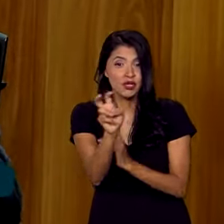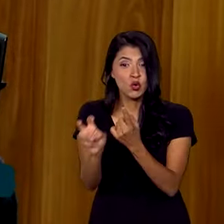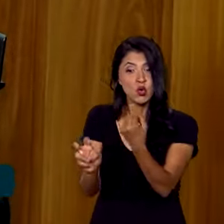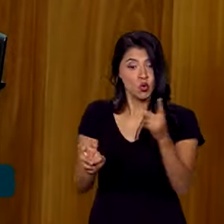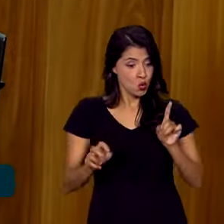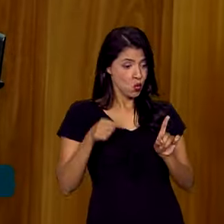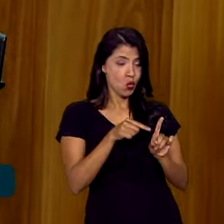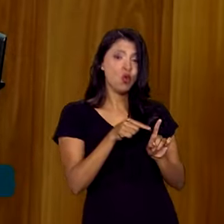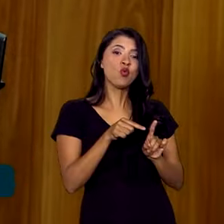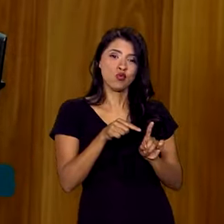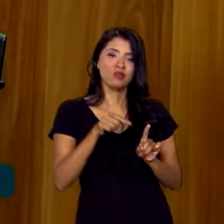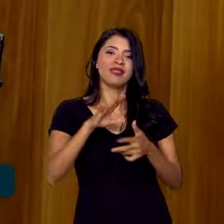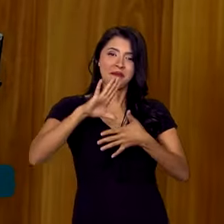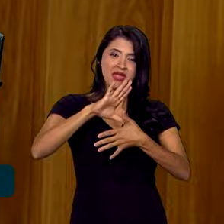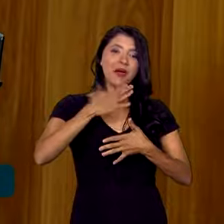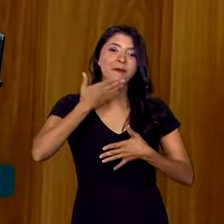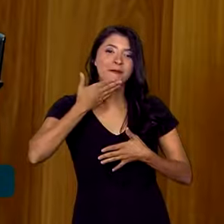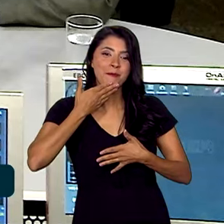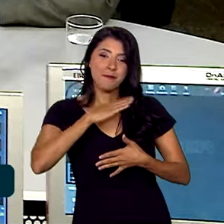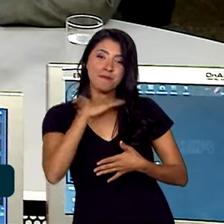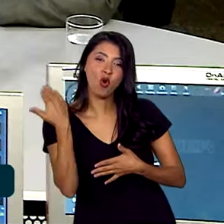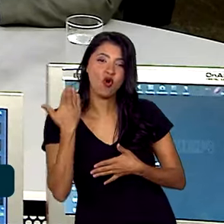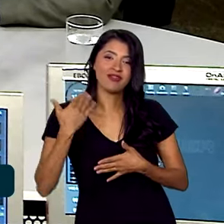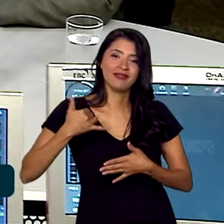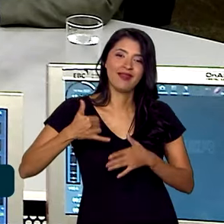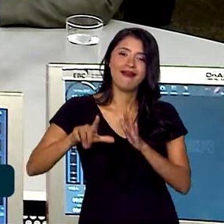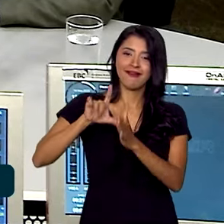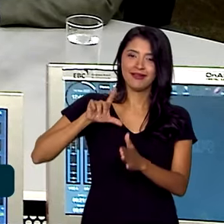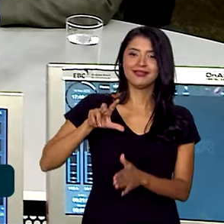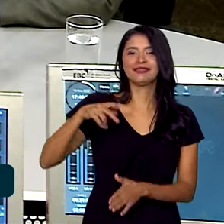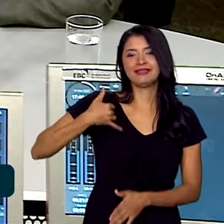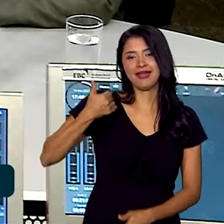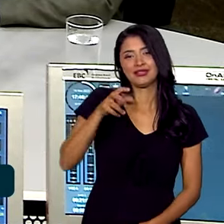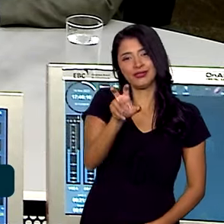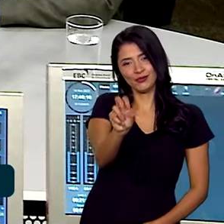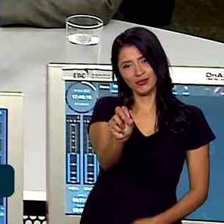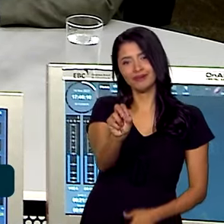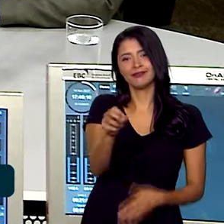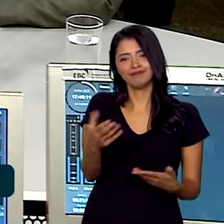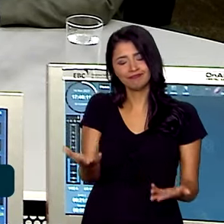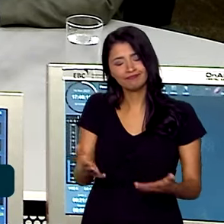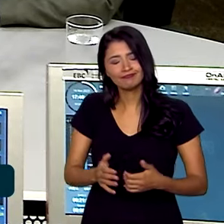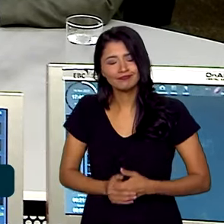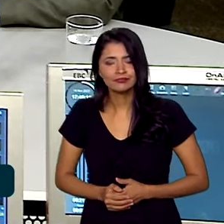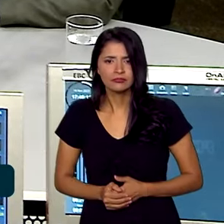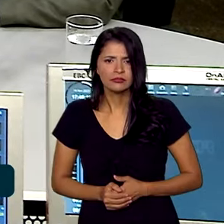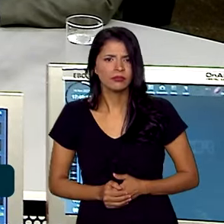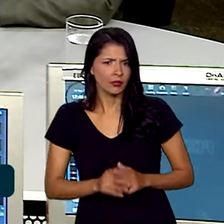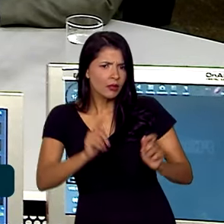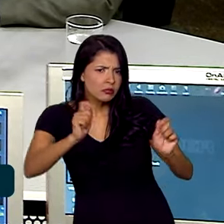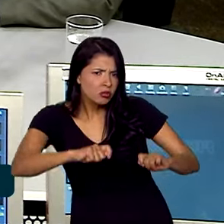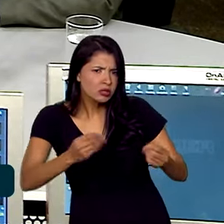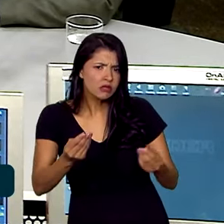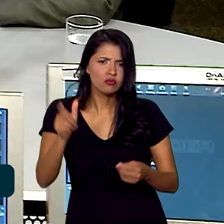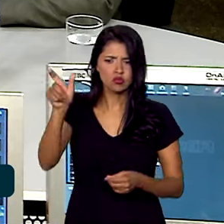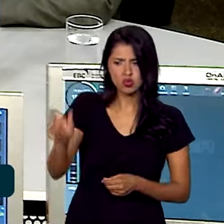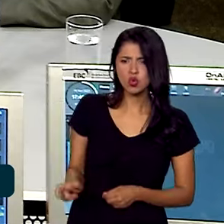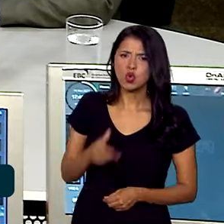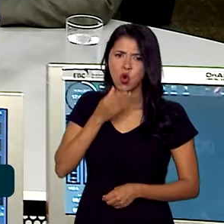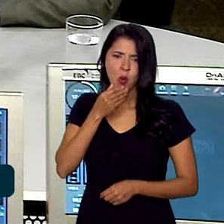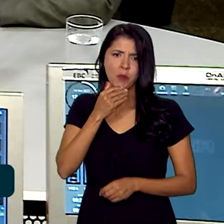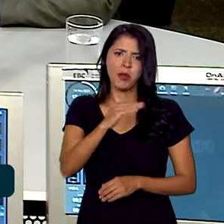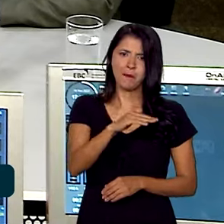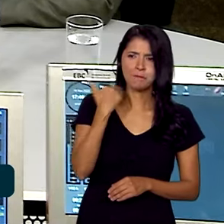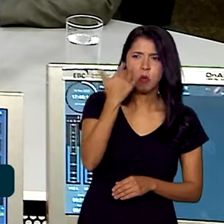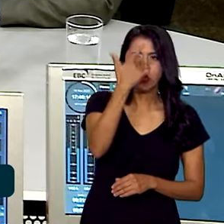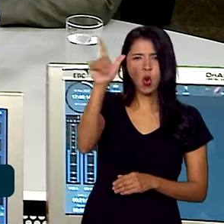Américas vão morrer antes dos 50 anos de idade então é possível inclusive que que um homem eh morra por